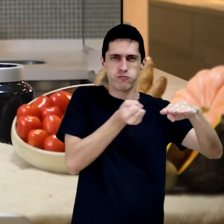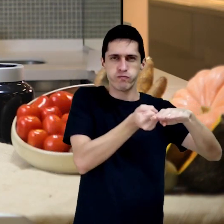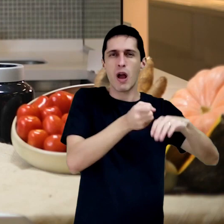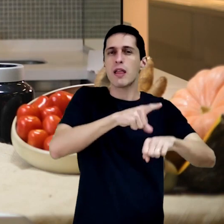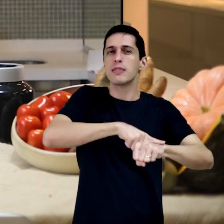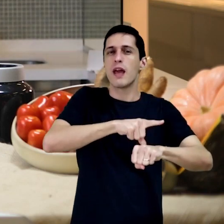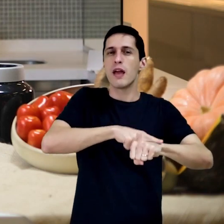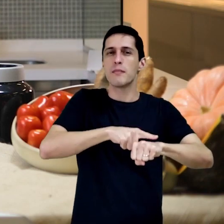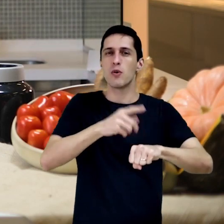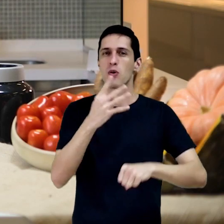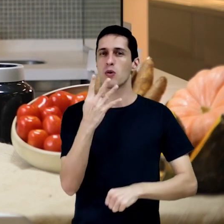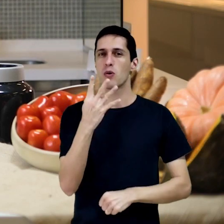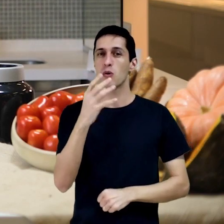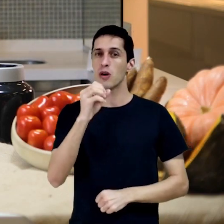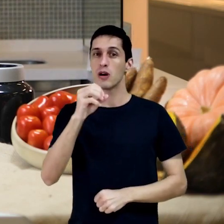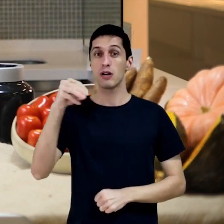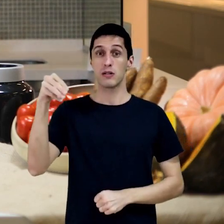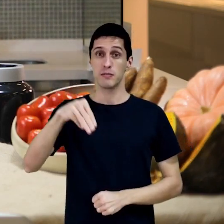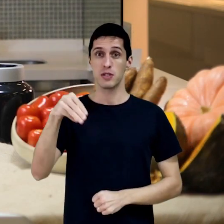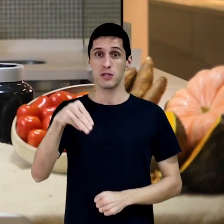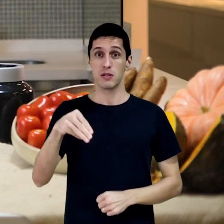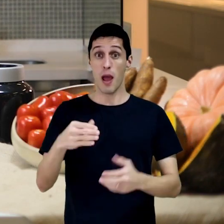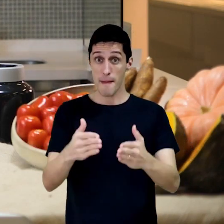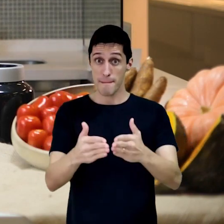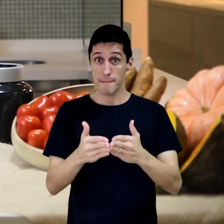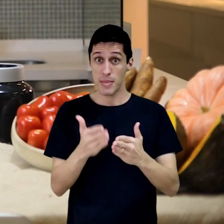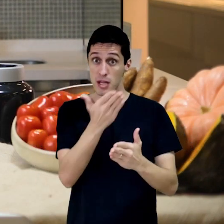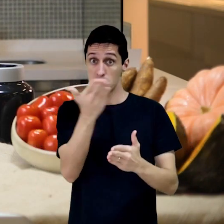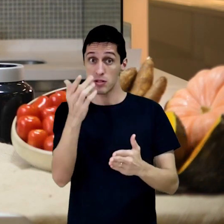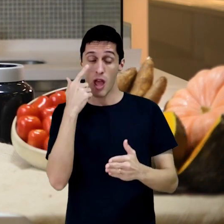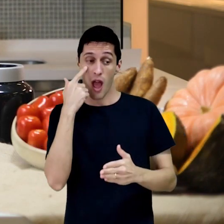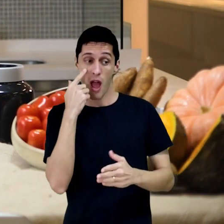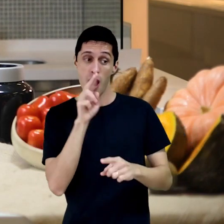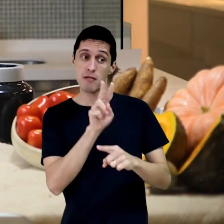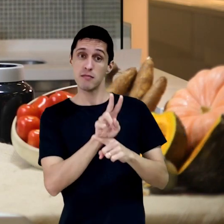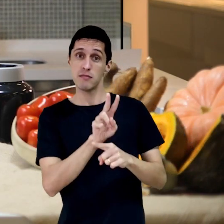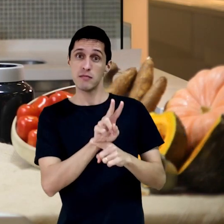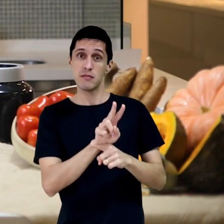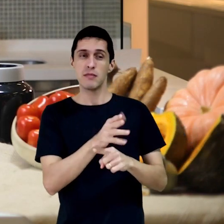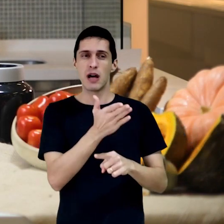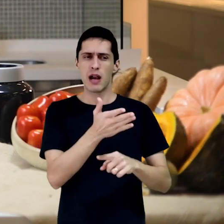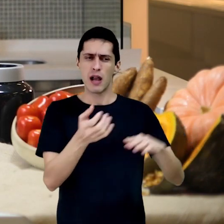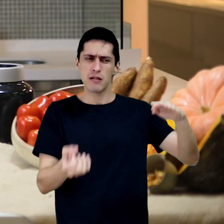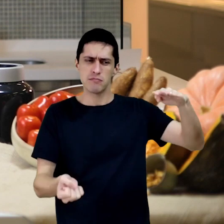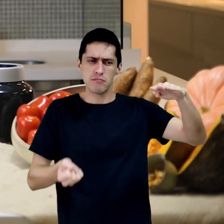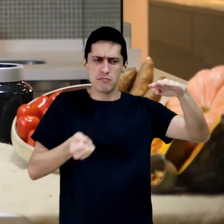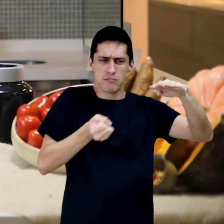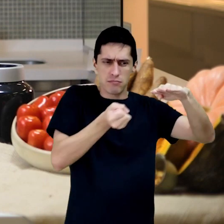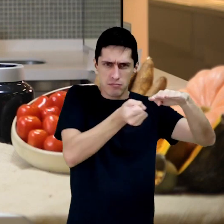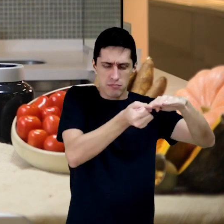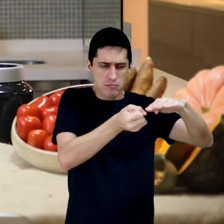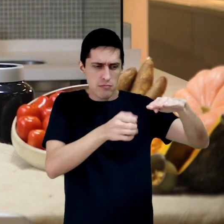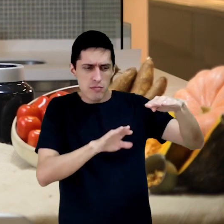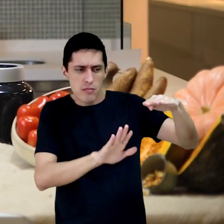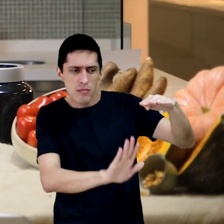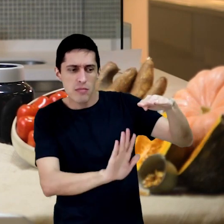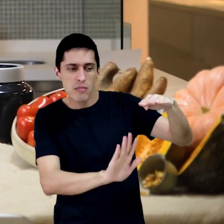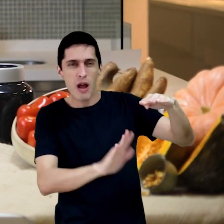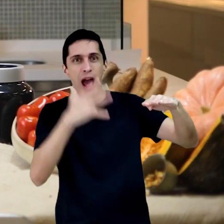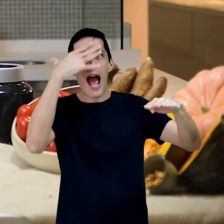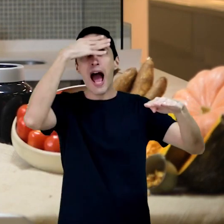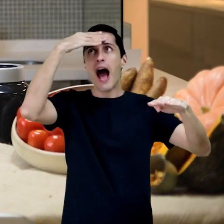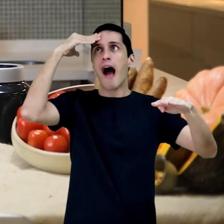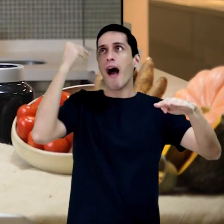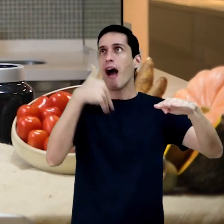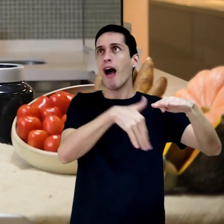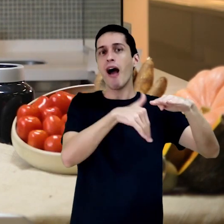Sempre peço para vocês observarem o forno de vocês. Não colocou lá no forno? Não é para esquecer não,